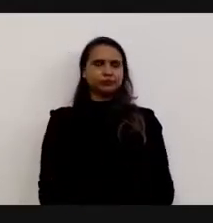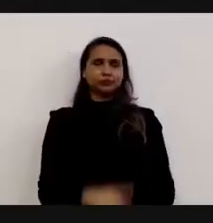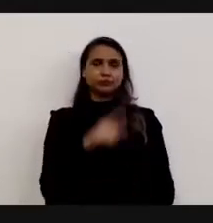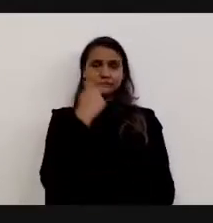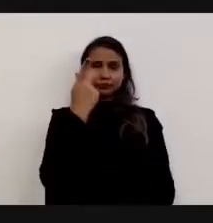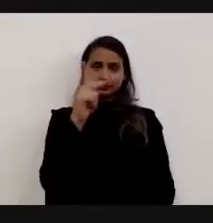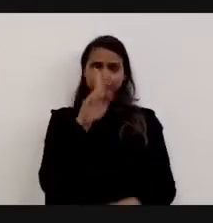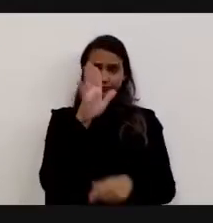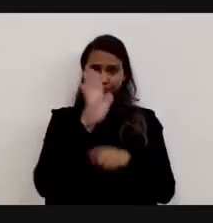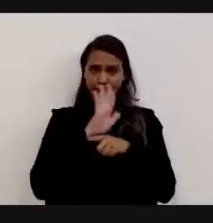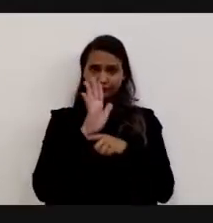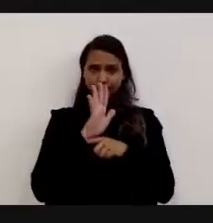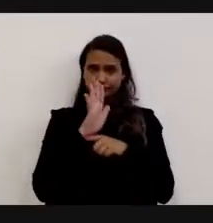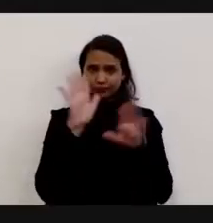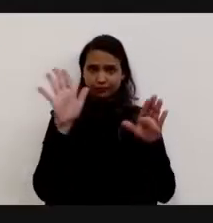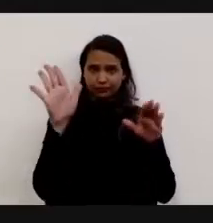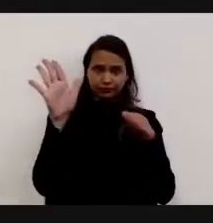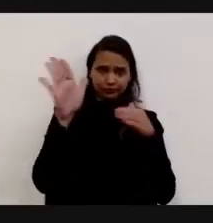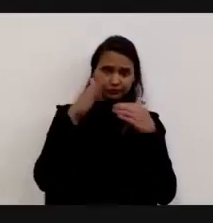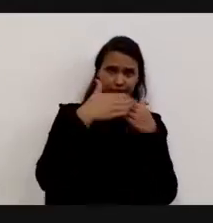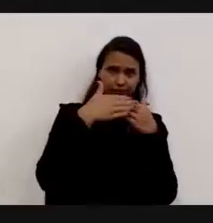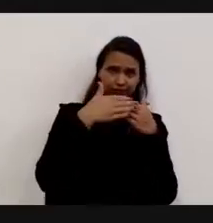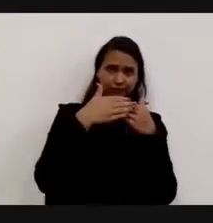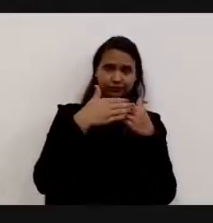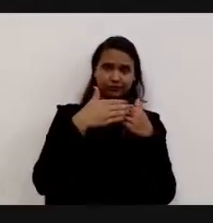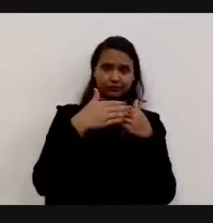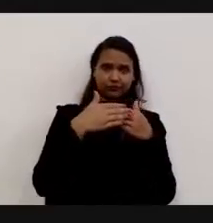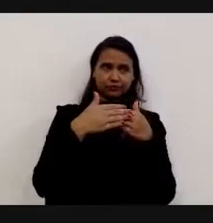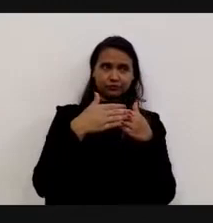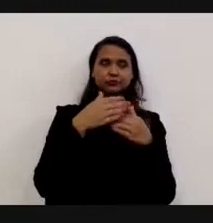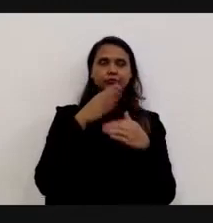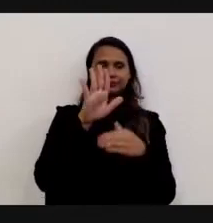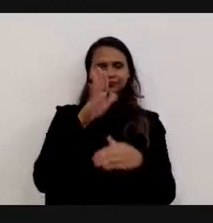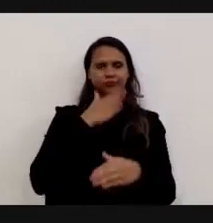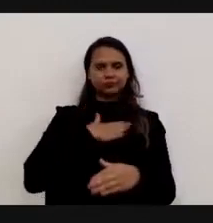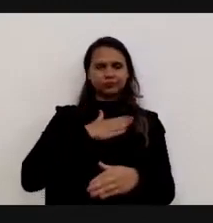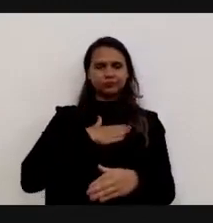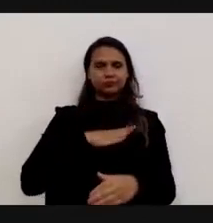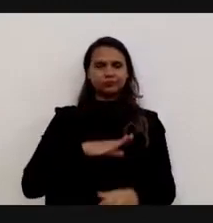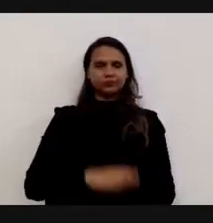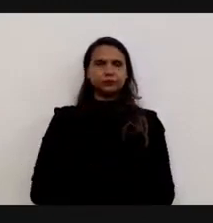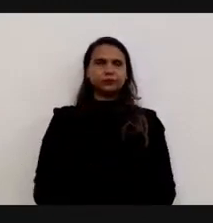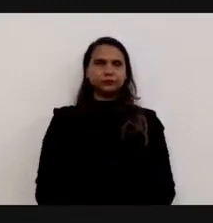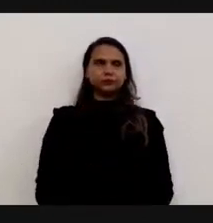Seu vídeo não está aparecendo. Pronto, eu vou colocar.